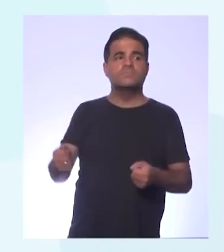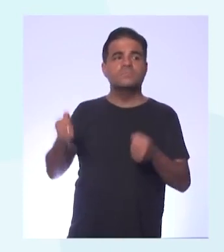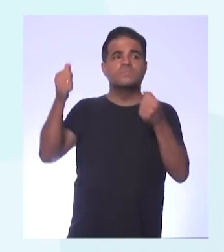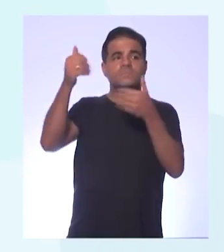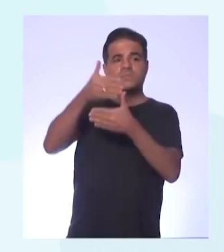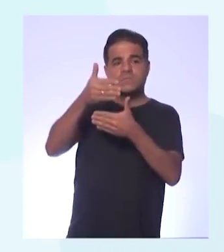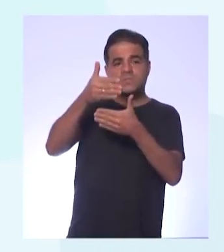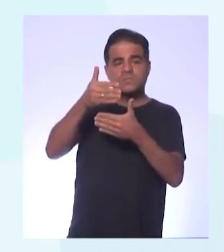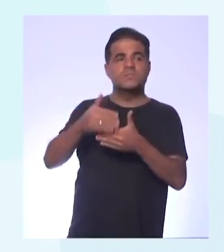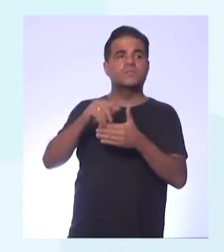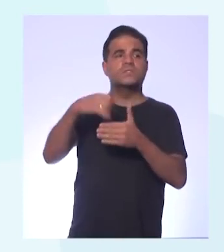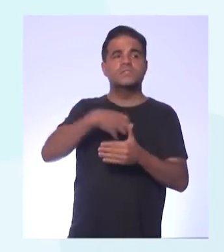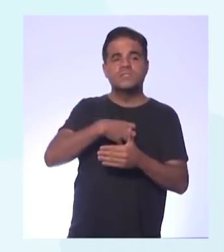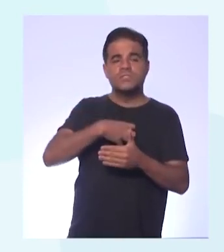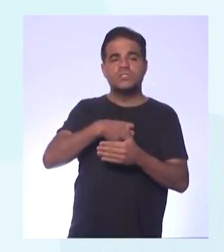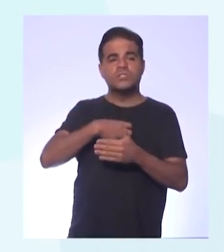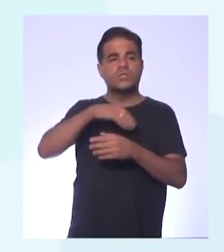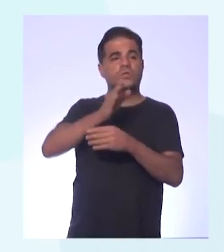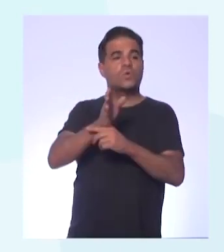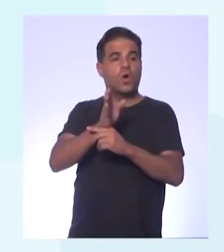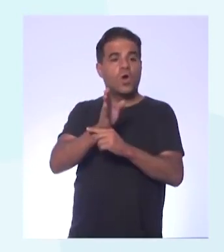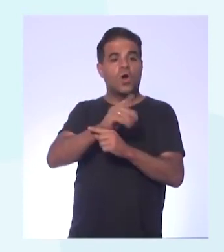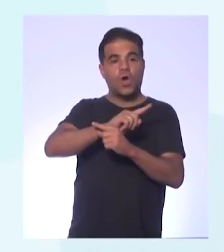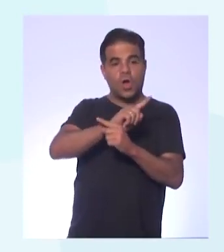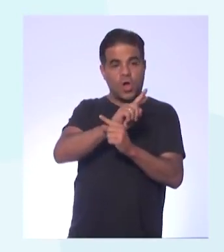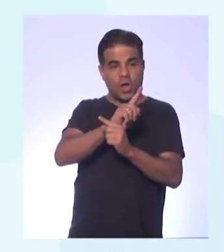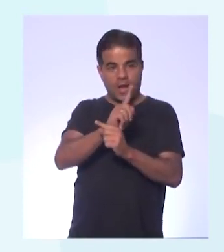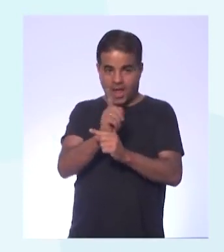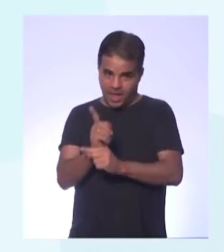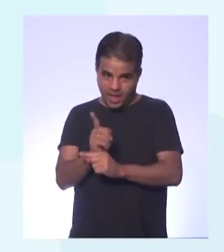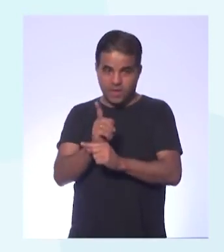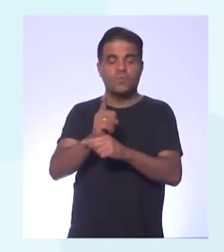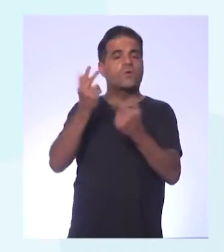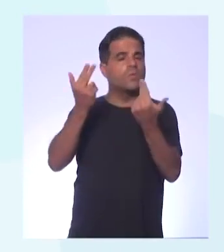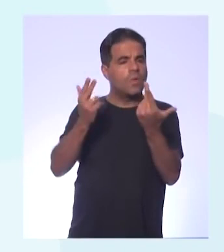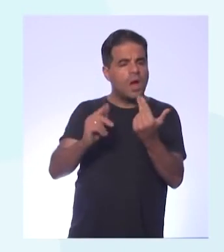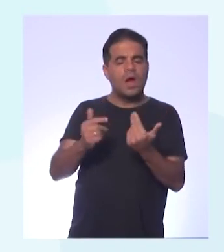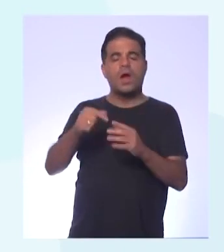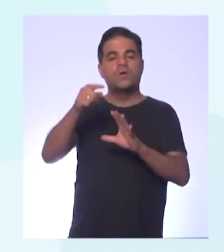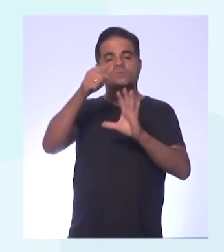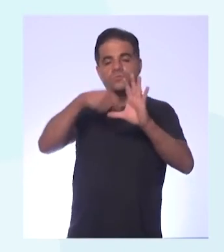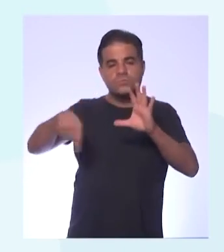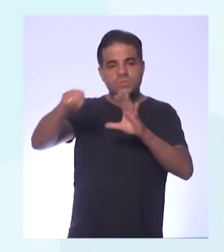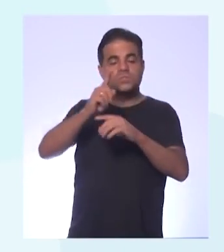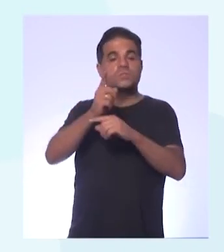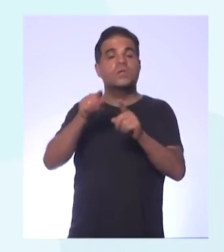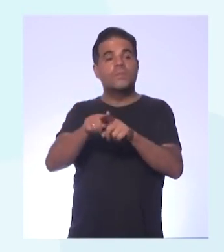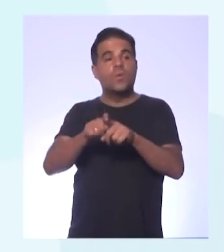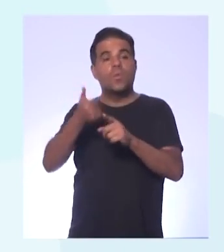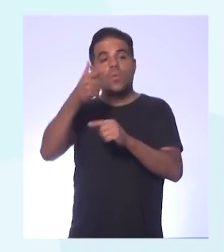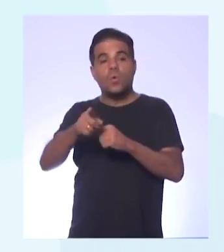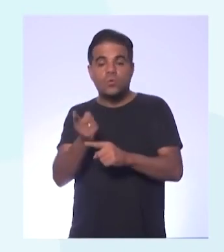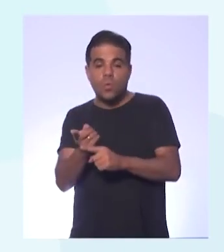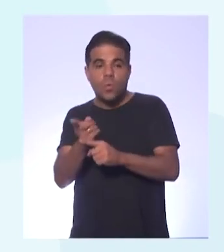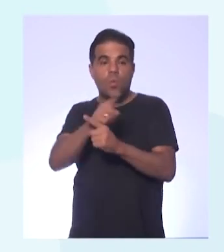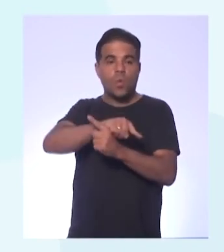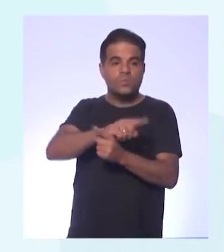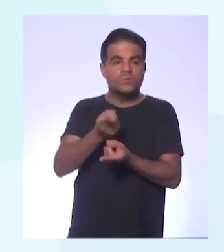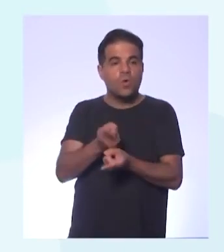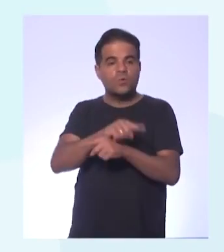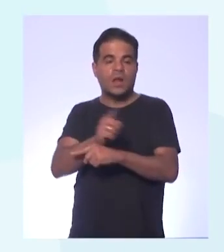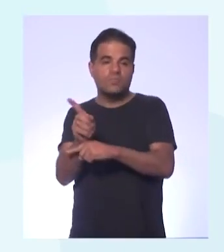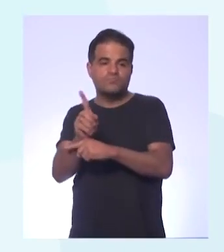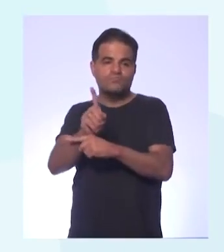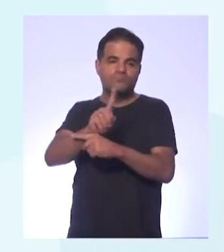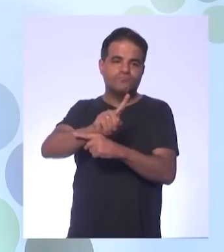falando o seguinte: sentido horário, que é o mesmo sentido dos ponteiros do relógio, e sentido anti-horário, contrário ao sentido dos ponteiros